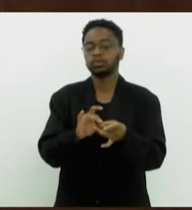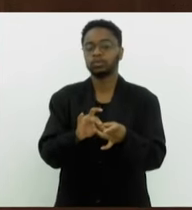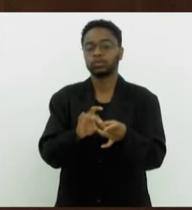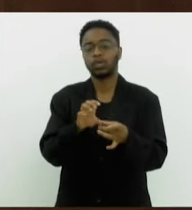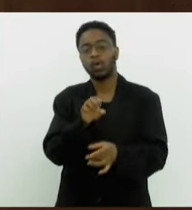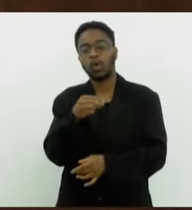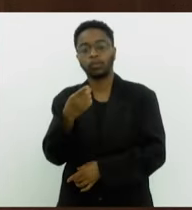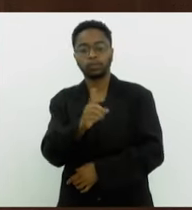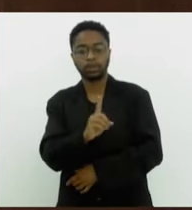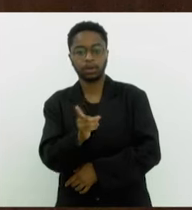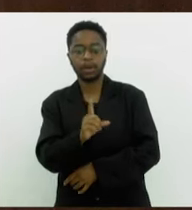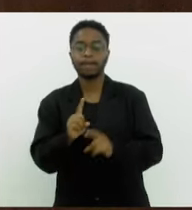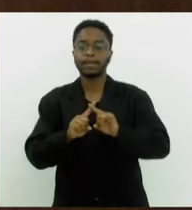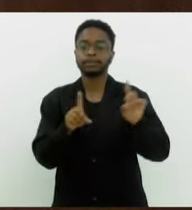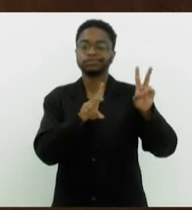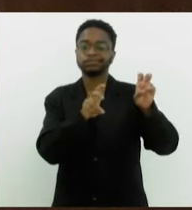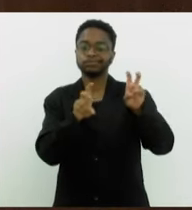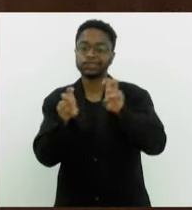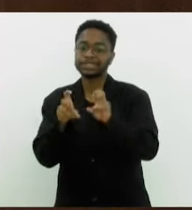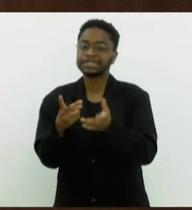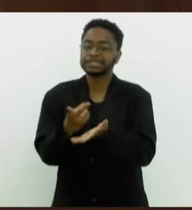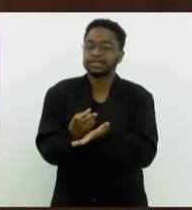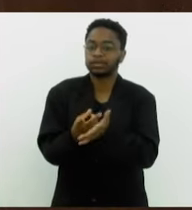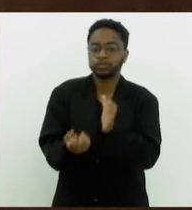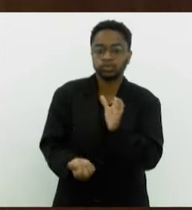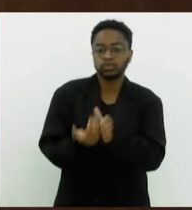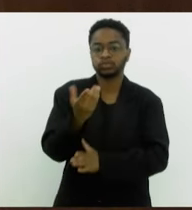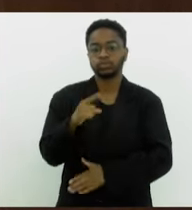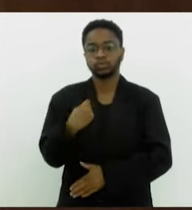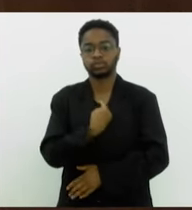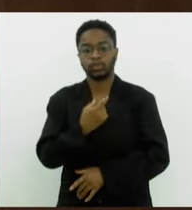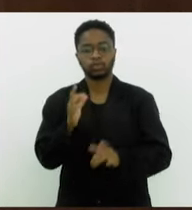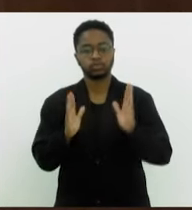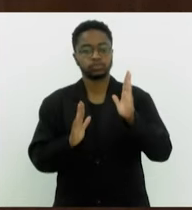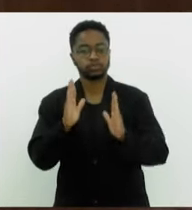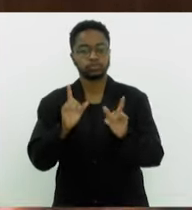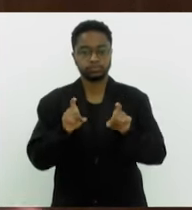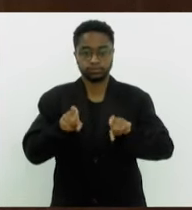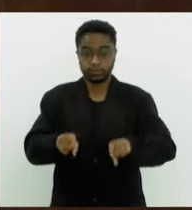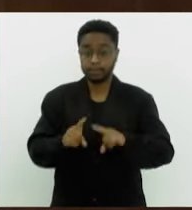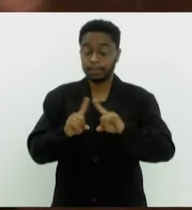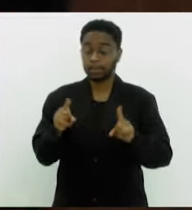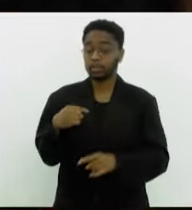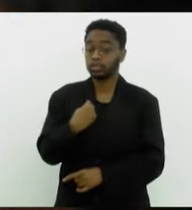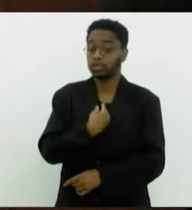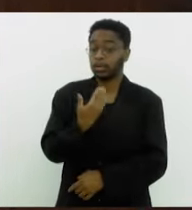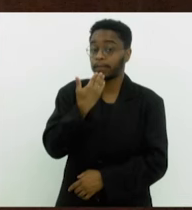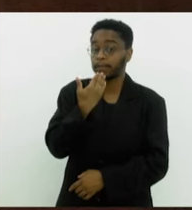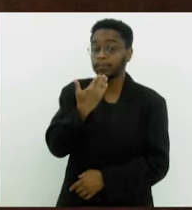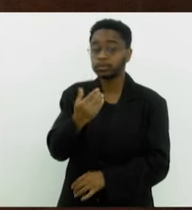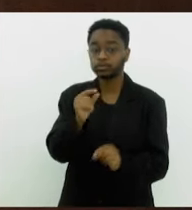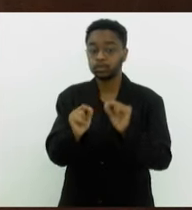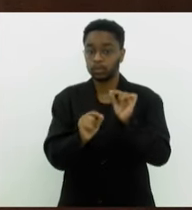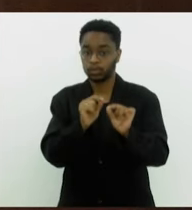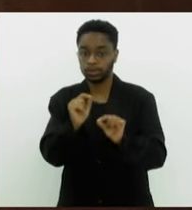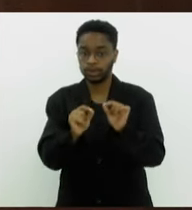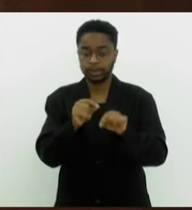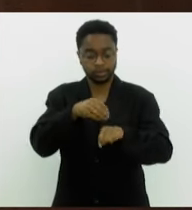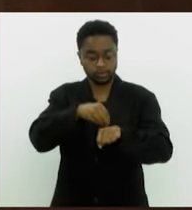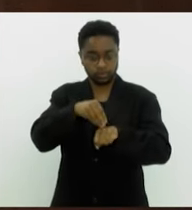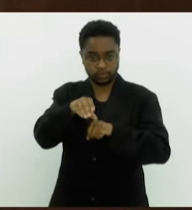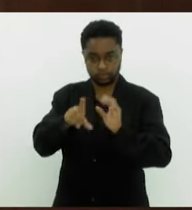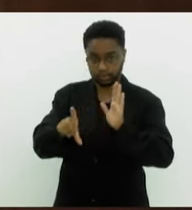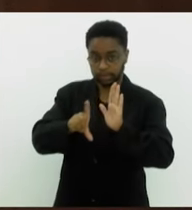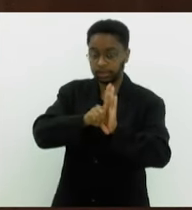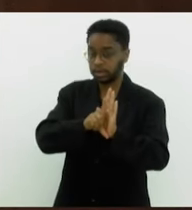essas questões acabam surgindo no nosso mandato. O que nós pedimos, exatamente, nessa indicação